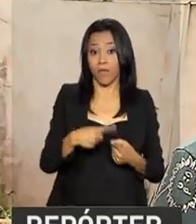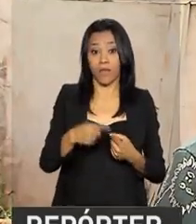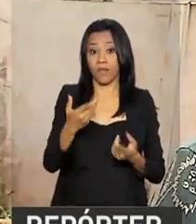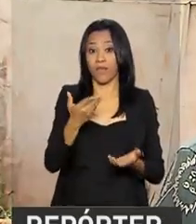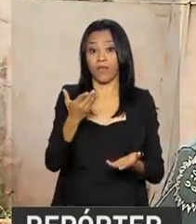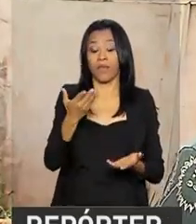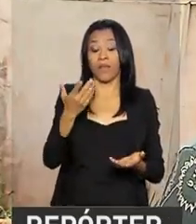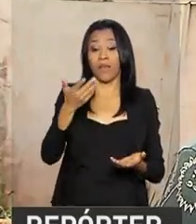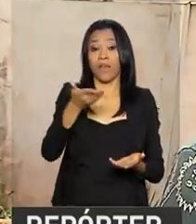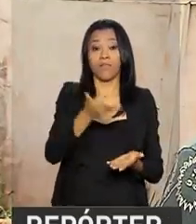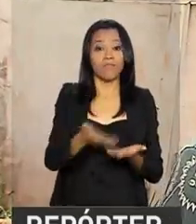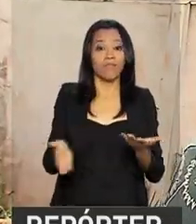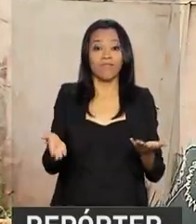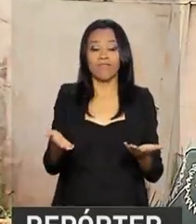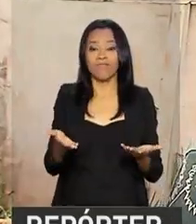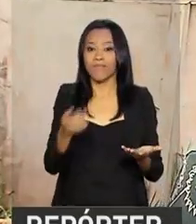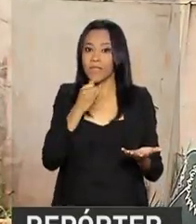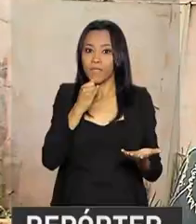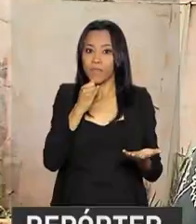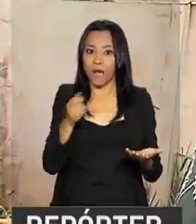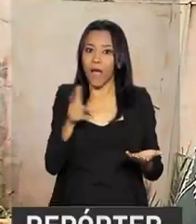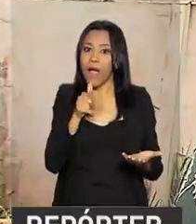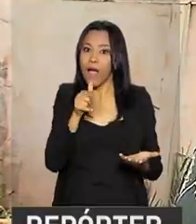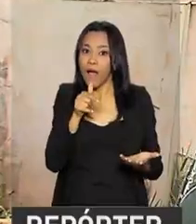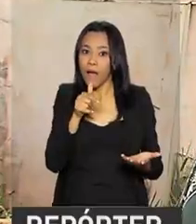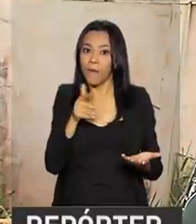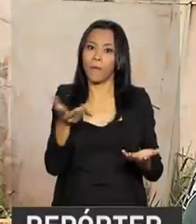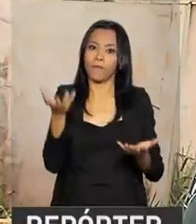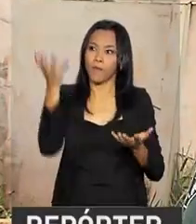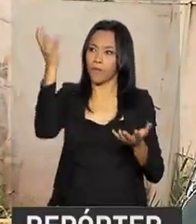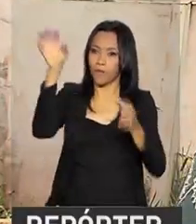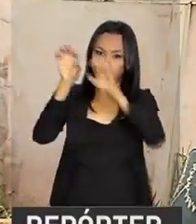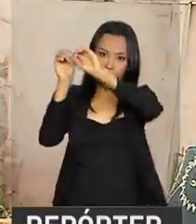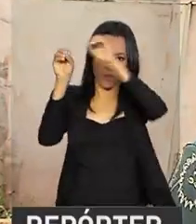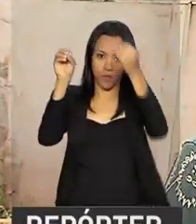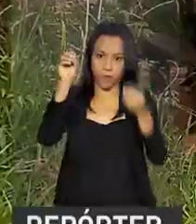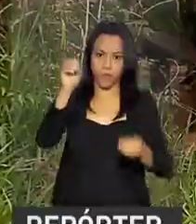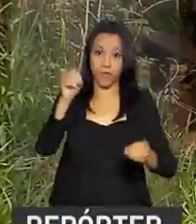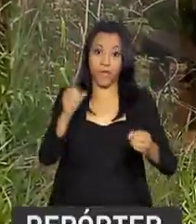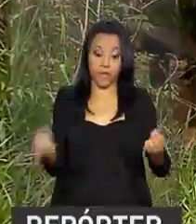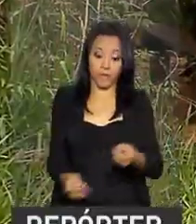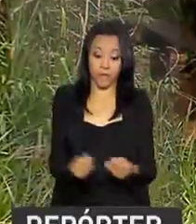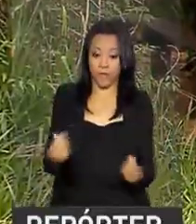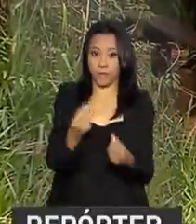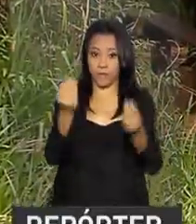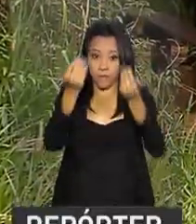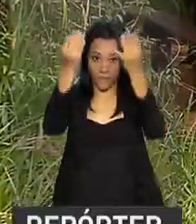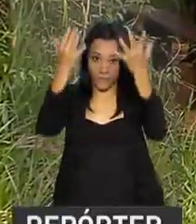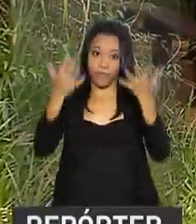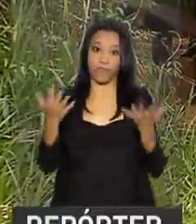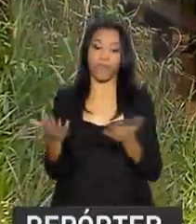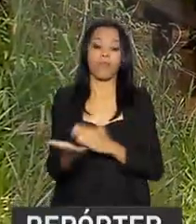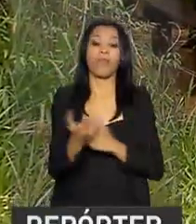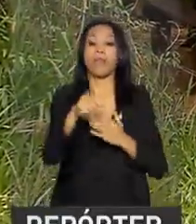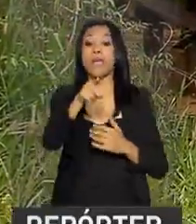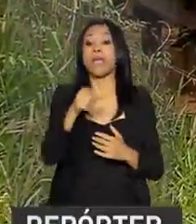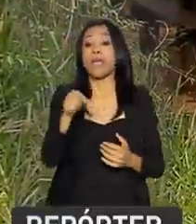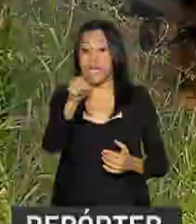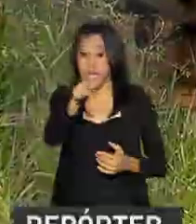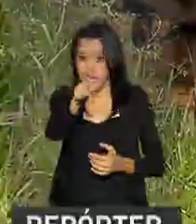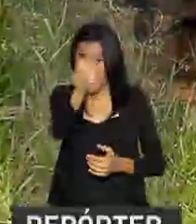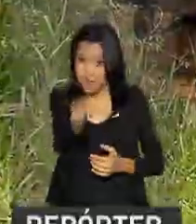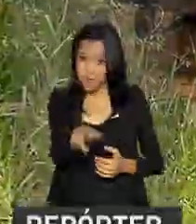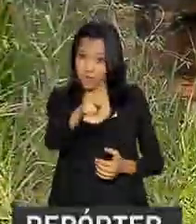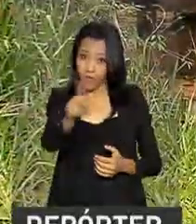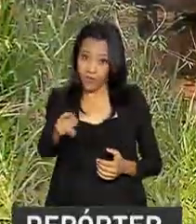tem infiltração da água, por exemplo, no solo, então a única perda de água seria por evaporação. A iniciativa do professor, além de ensinar de